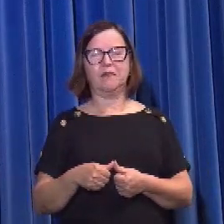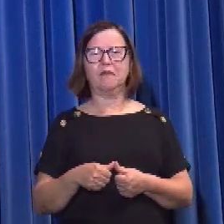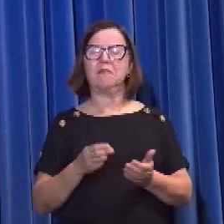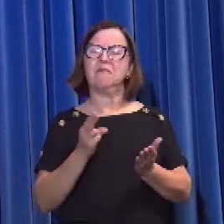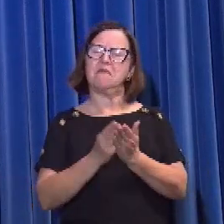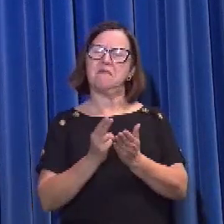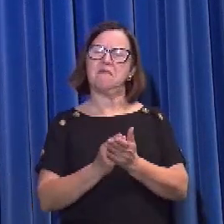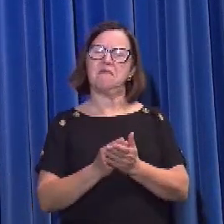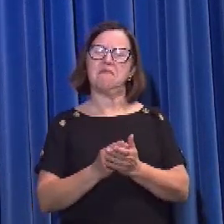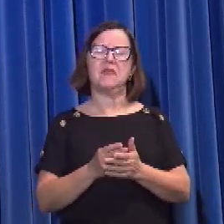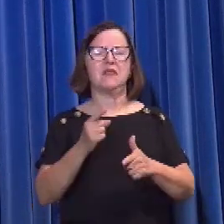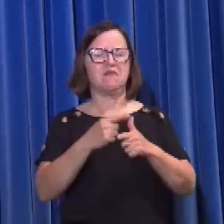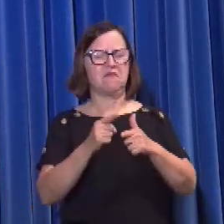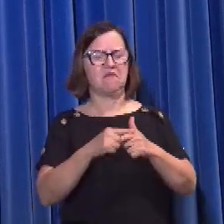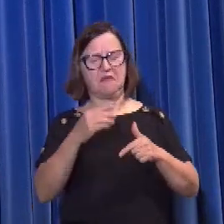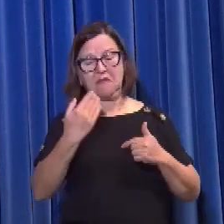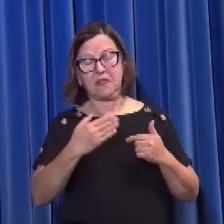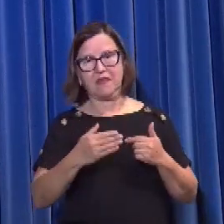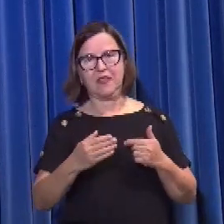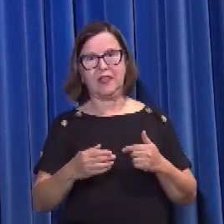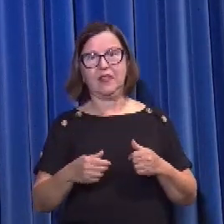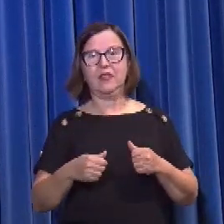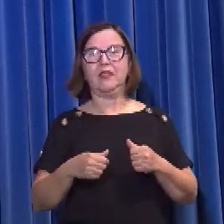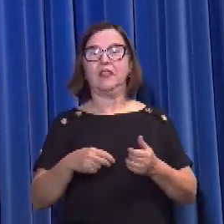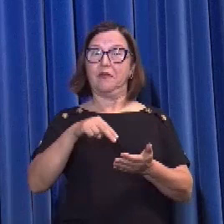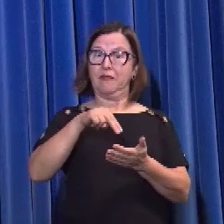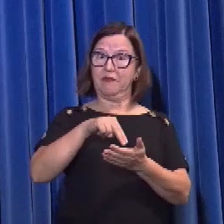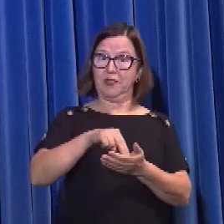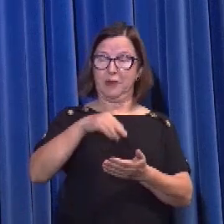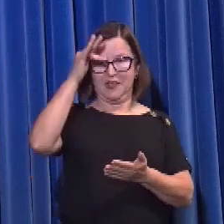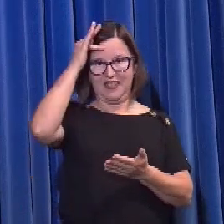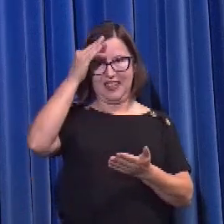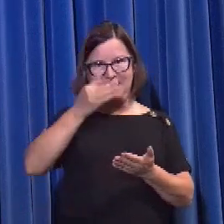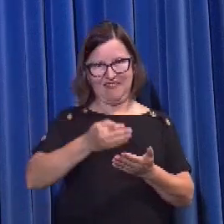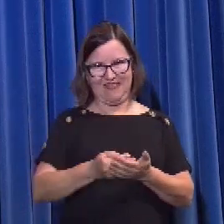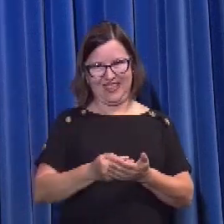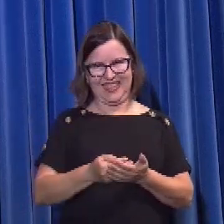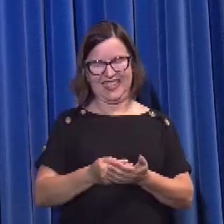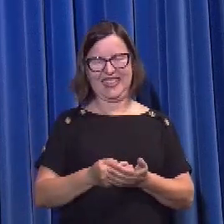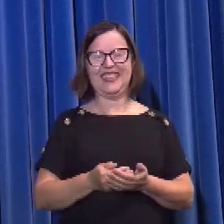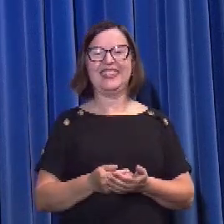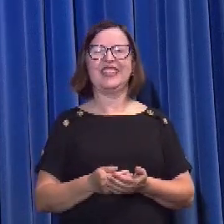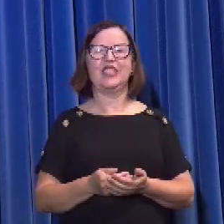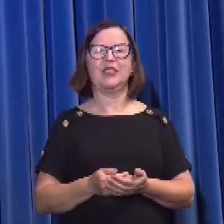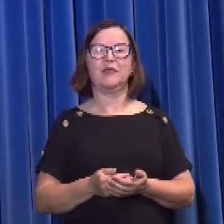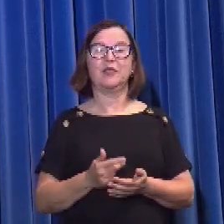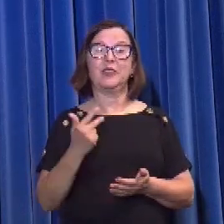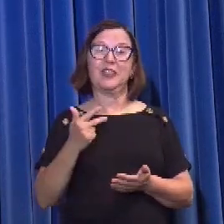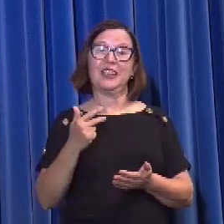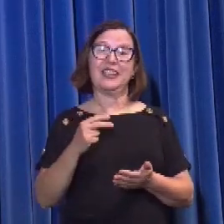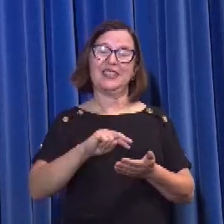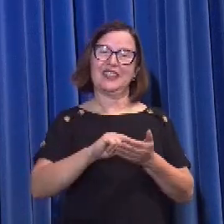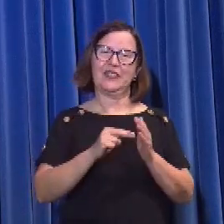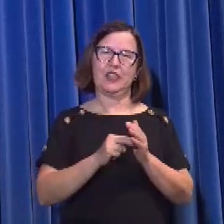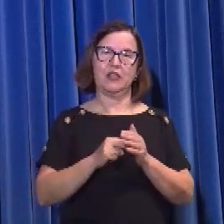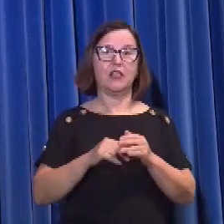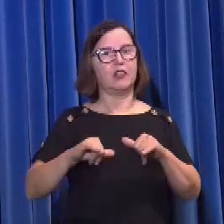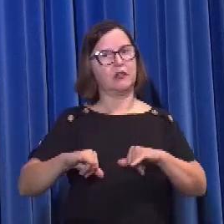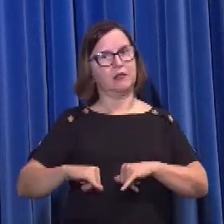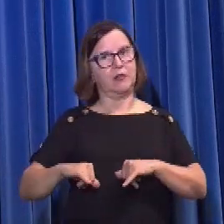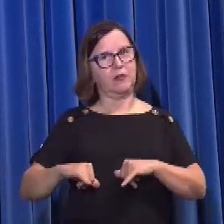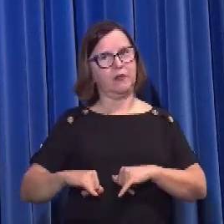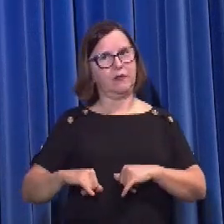provações. Manter-se firme na fé em Cristo. E um terceiro significado,